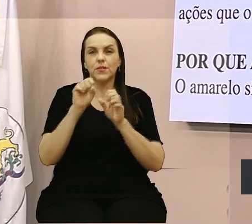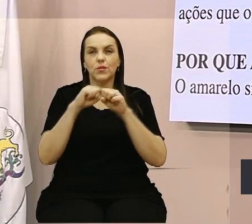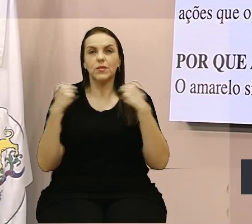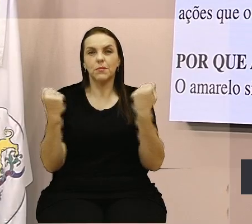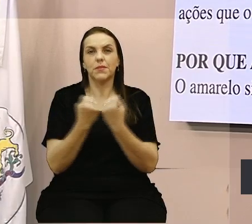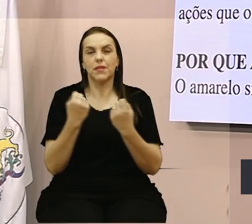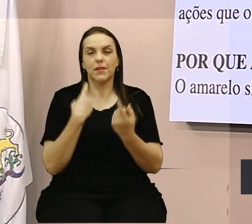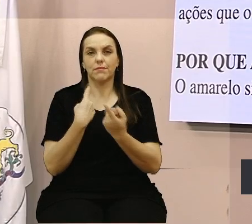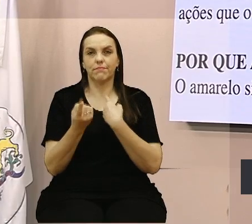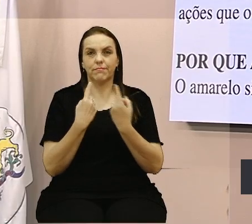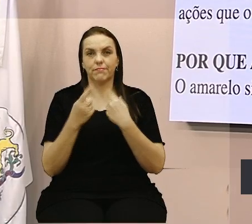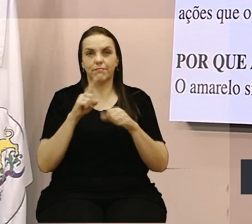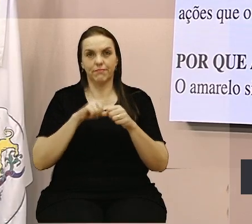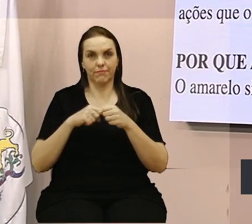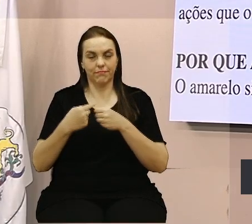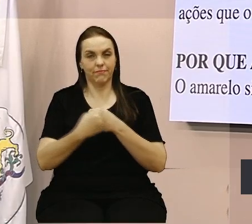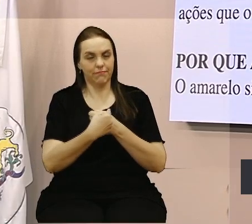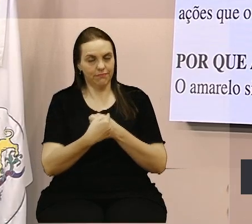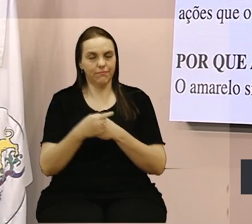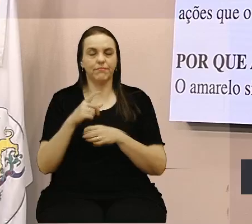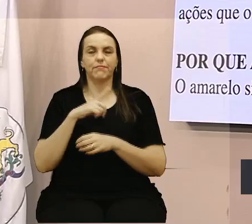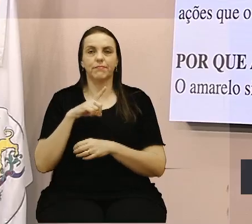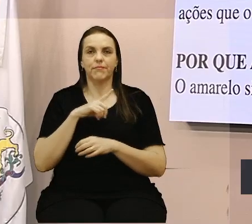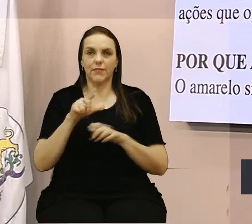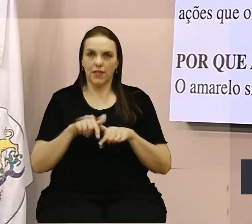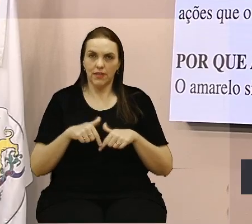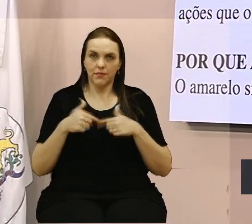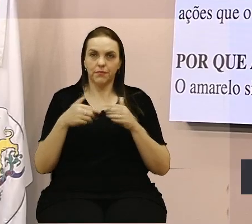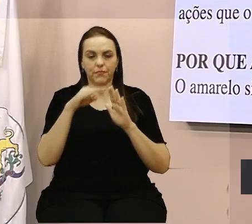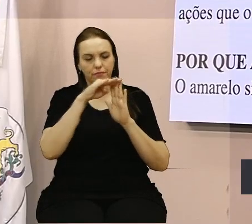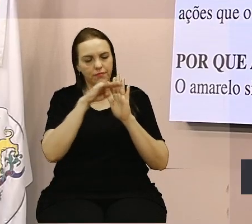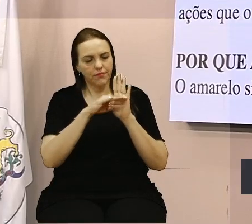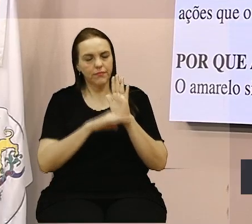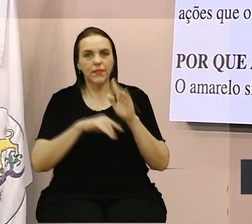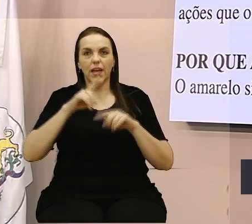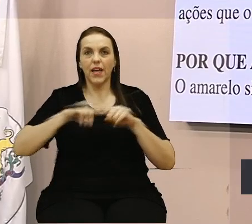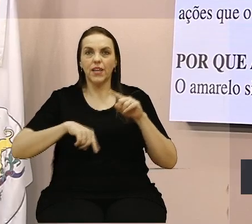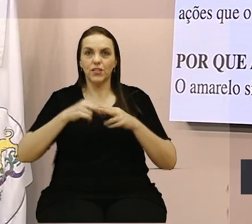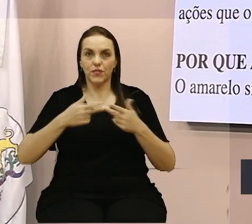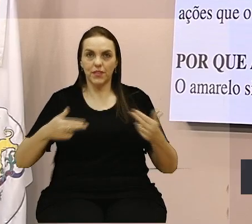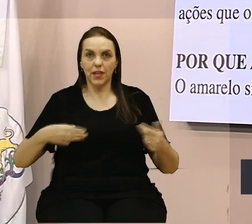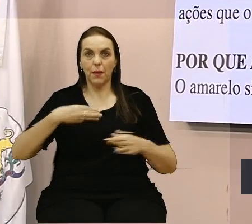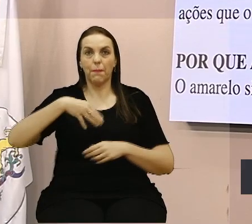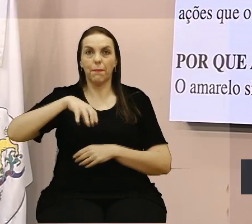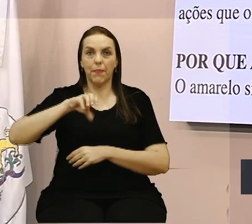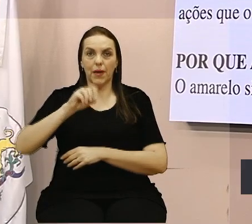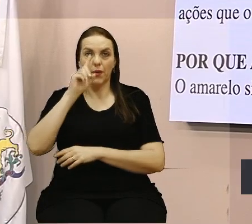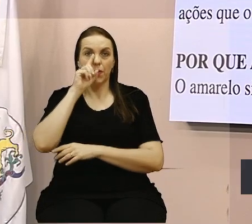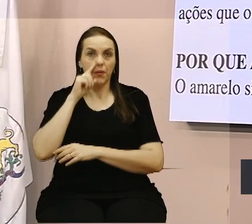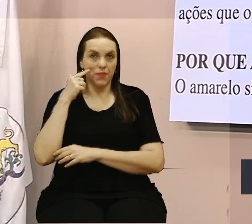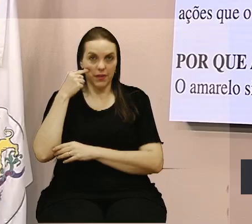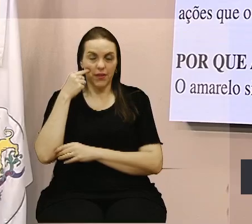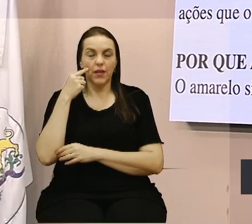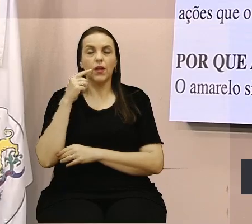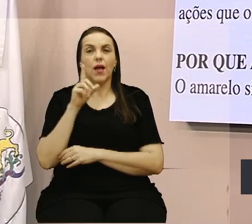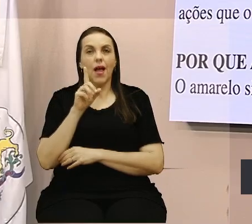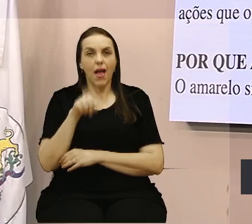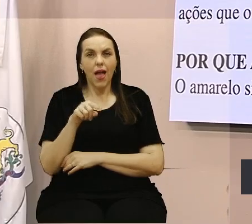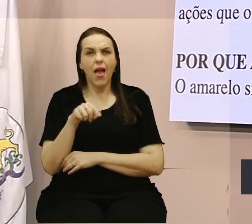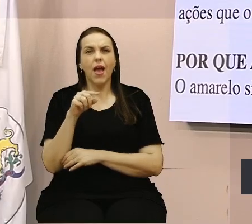cidade, em complemento às ações, né, às atividades do Maio Amarelo. E o amarelo, né, uma questão